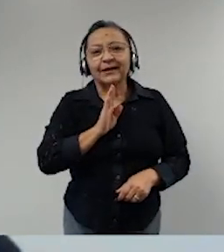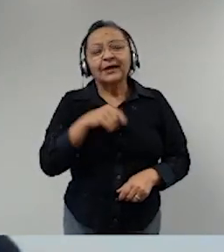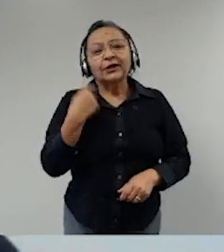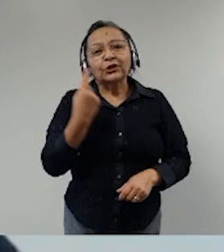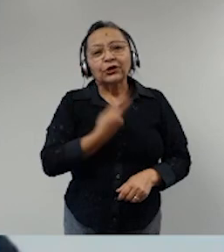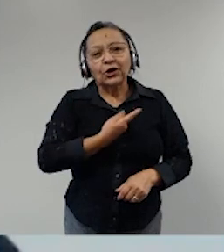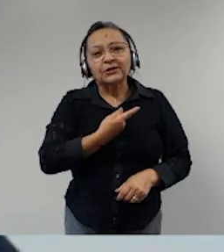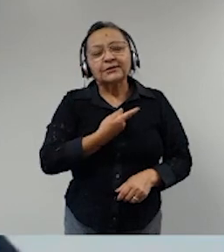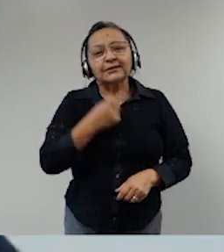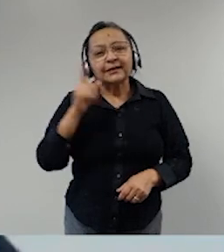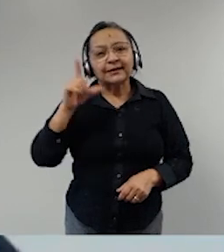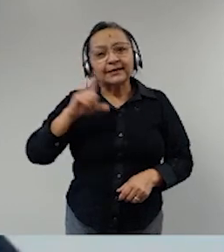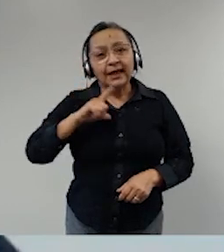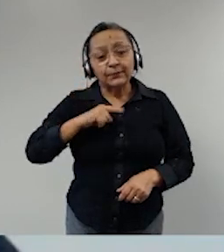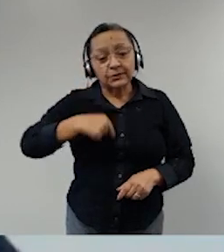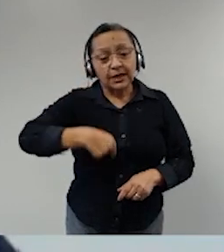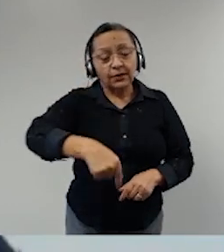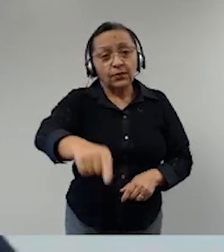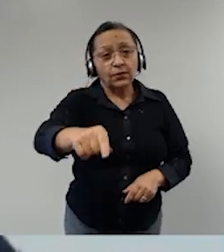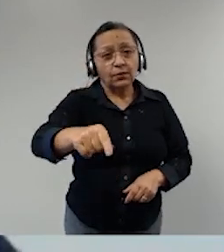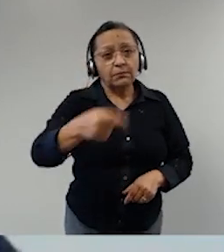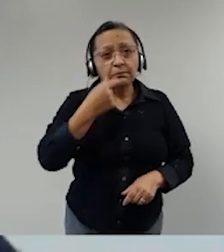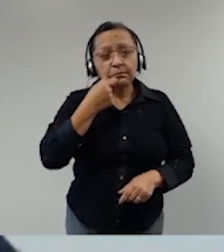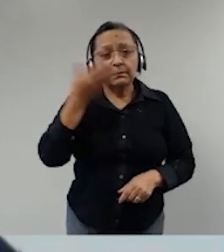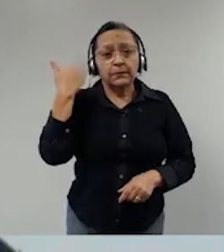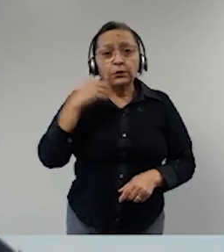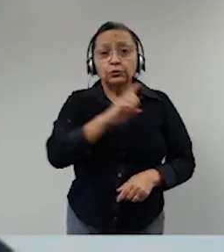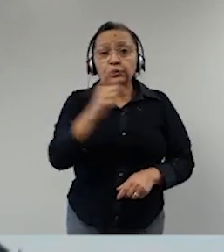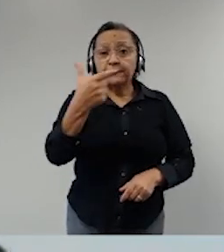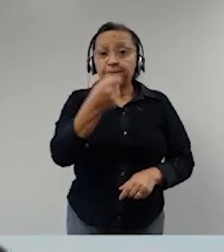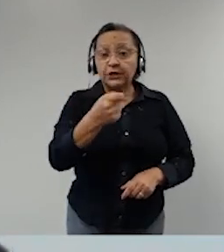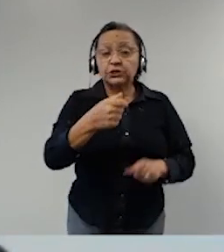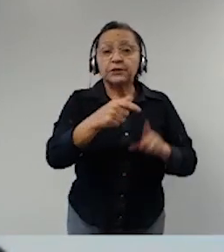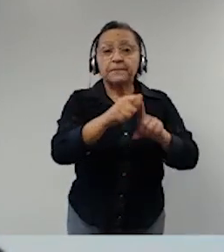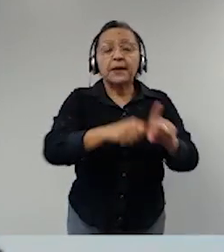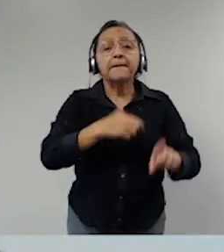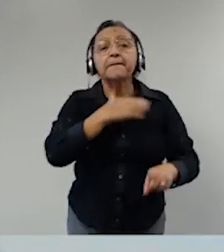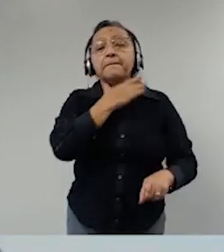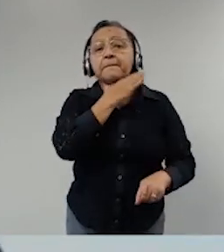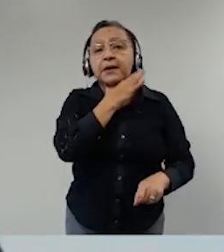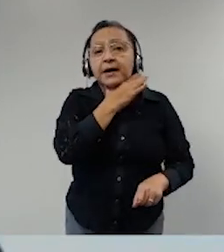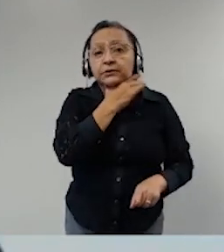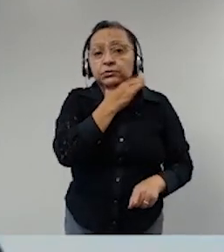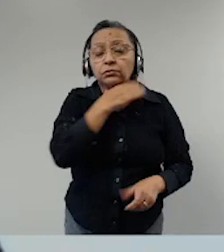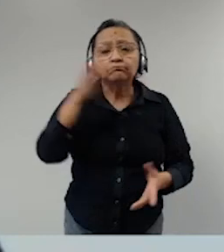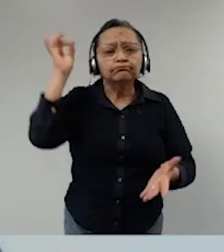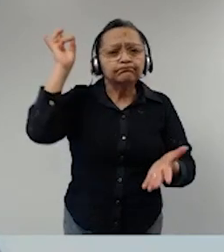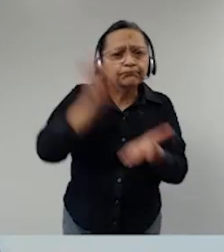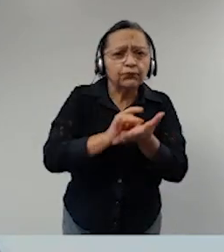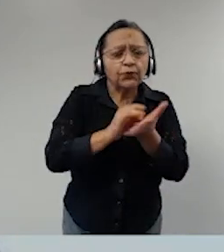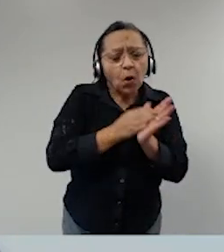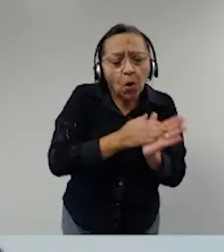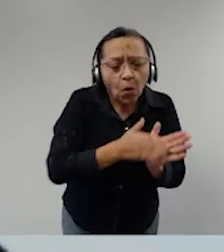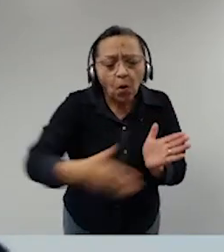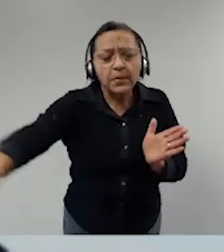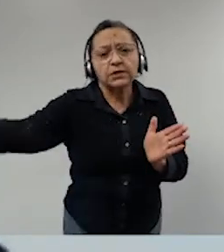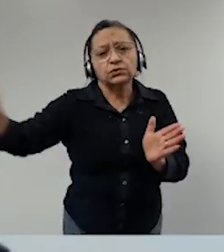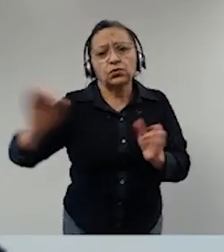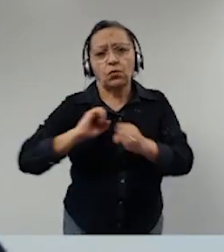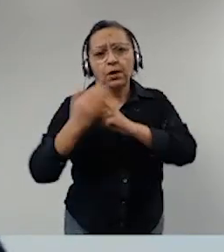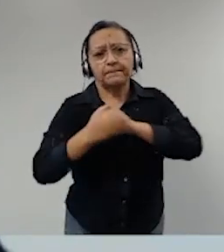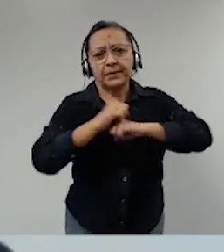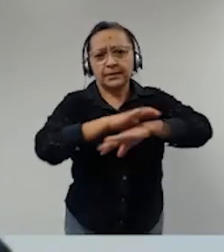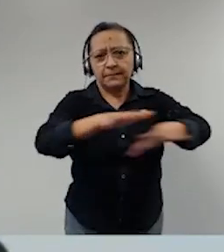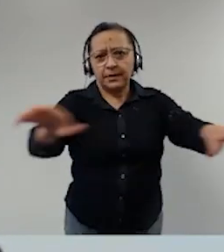nós temos o dia 20 de março como marco inicial da pandemia em nosso país, que